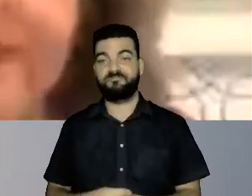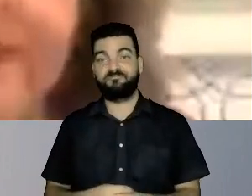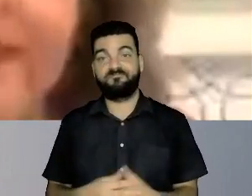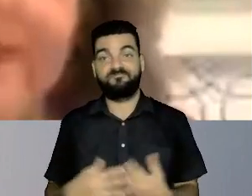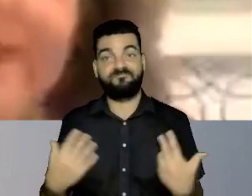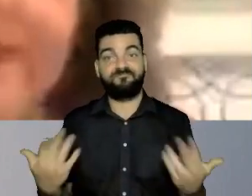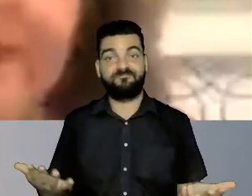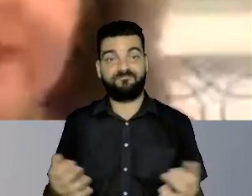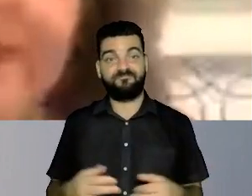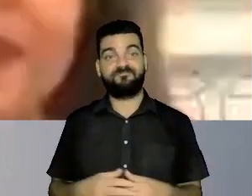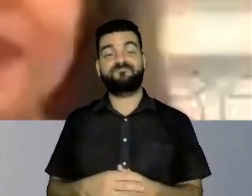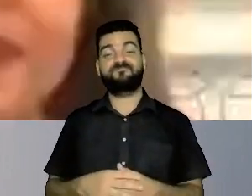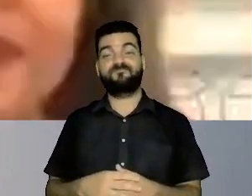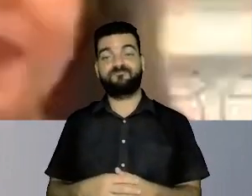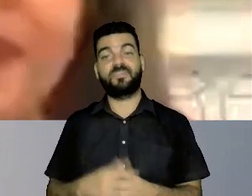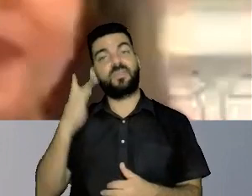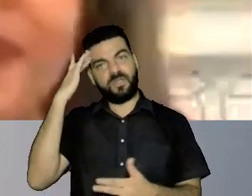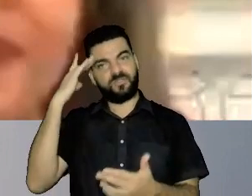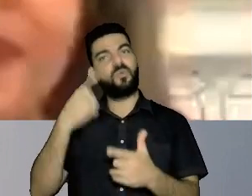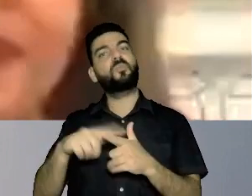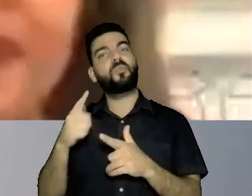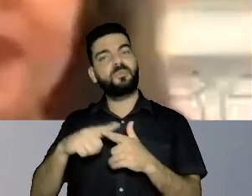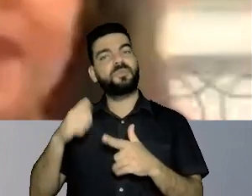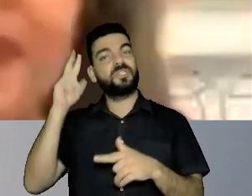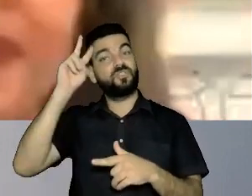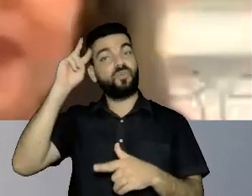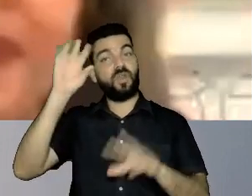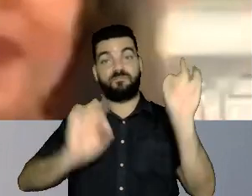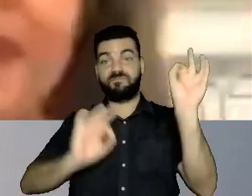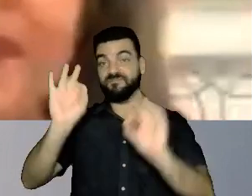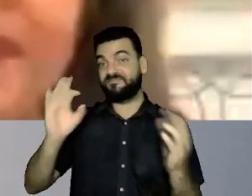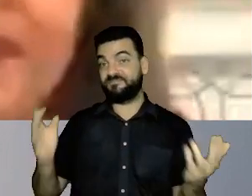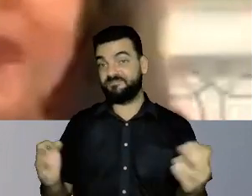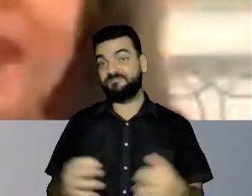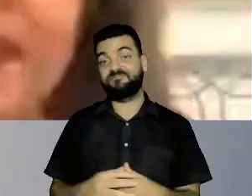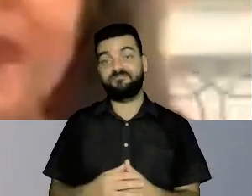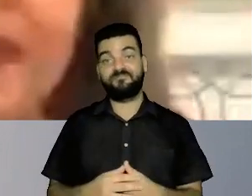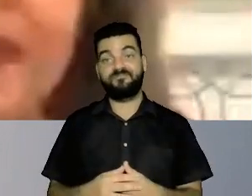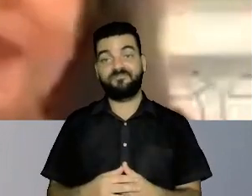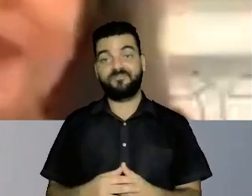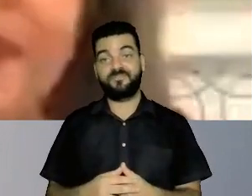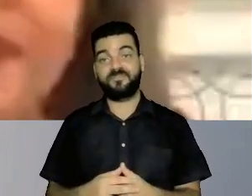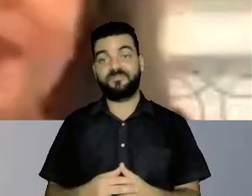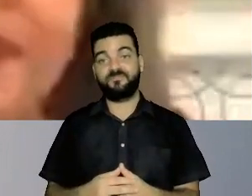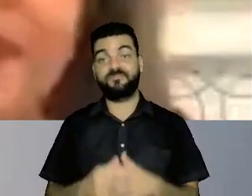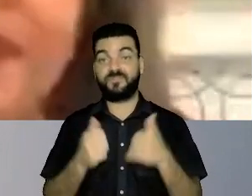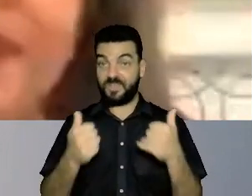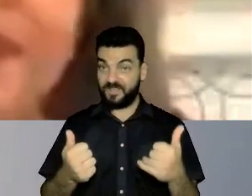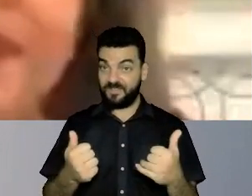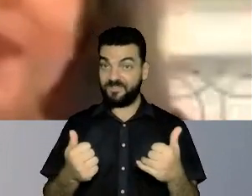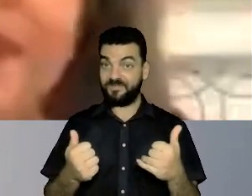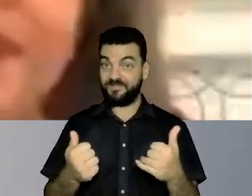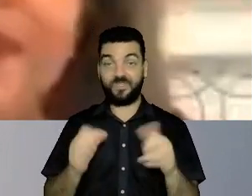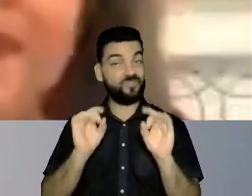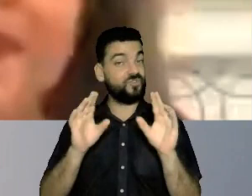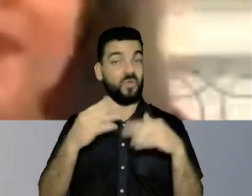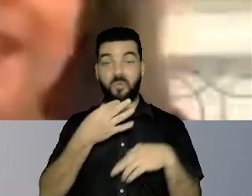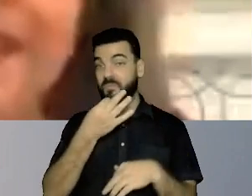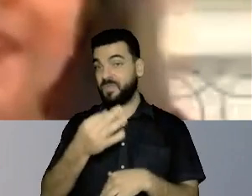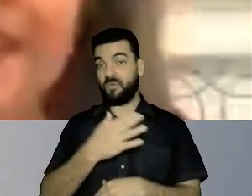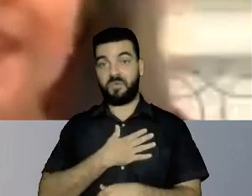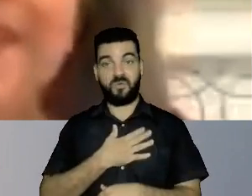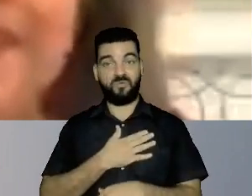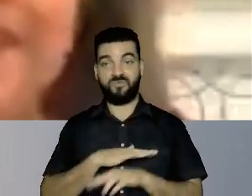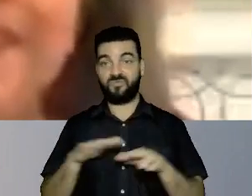o protagonismo na arte acaba sendo tomado pelos homens, mesmo quando não tem acontecido. Mas isso também é uma falha